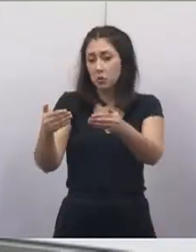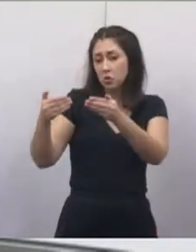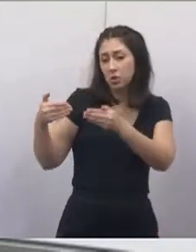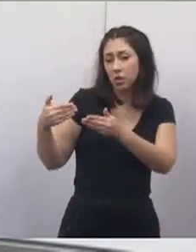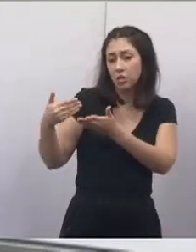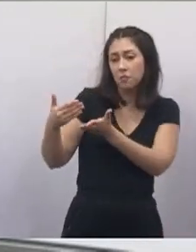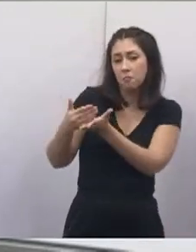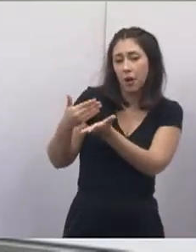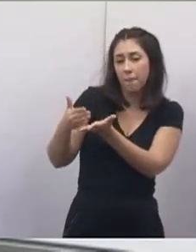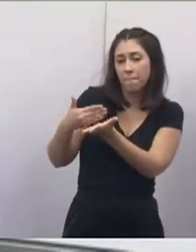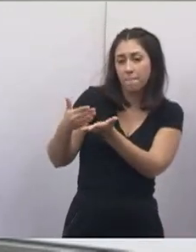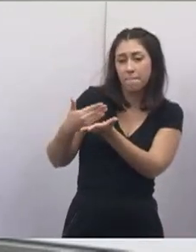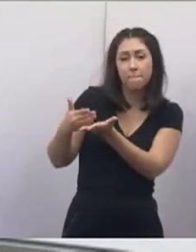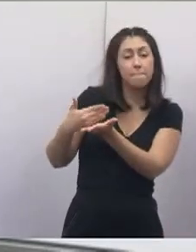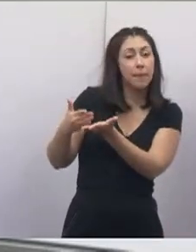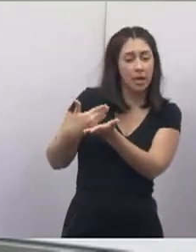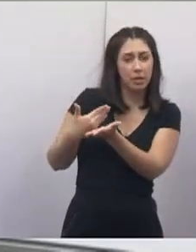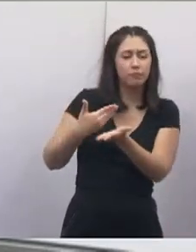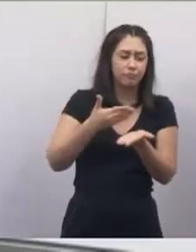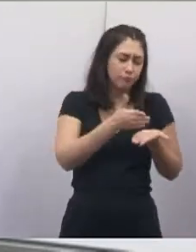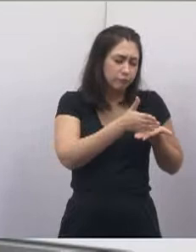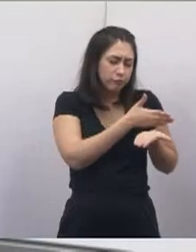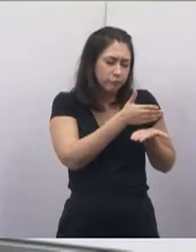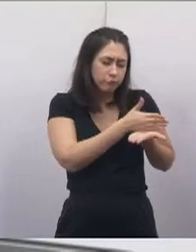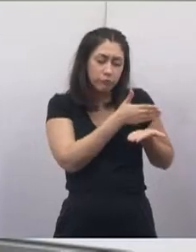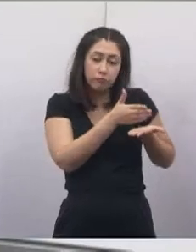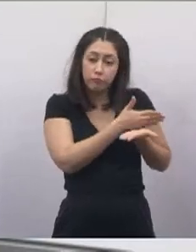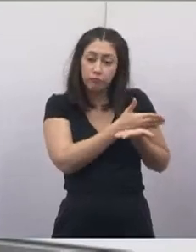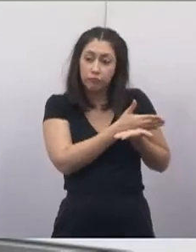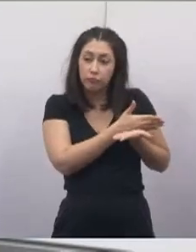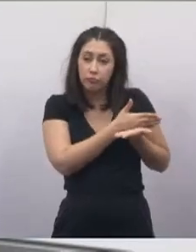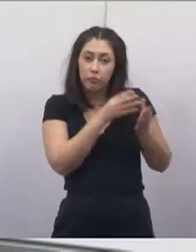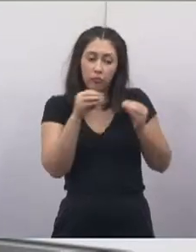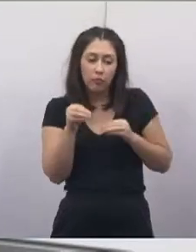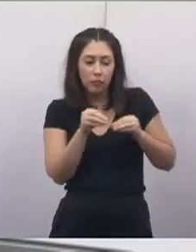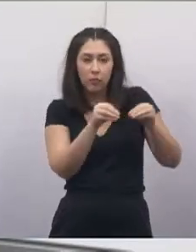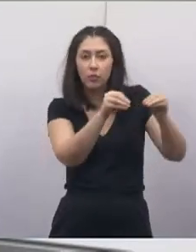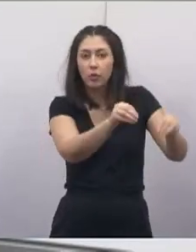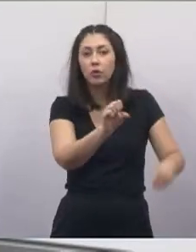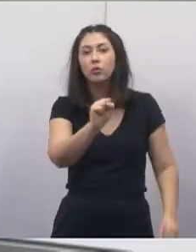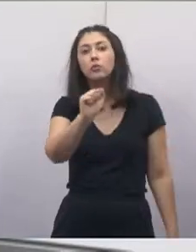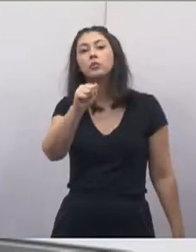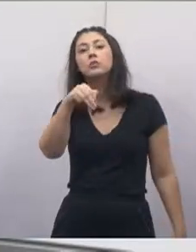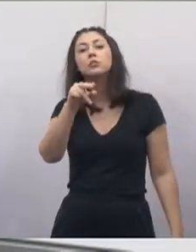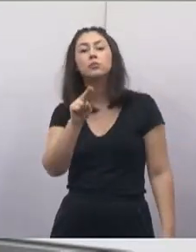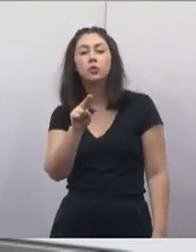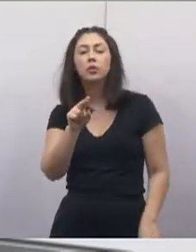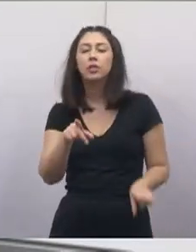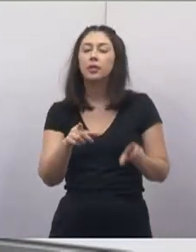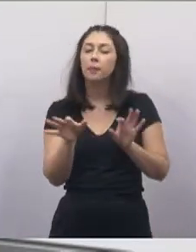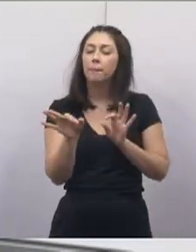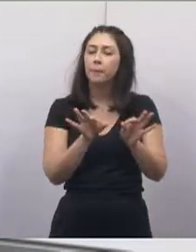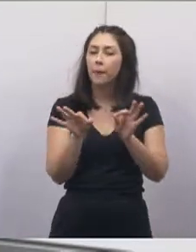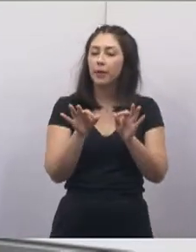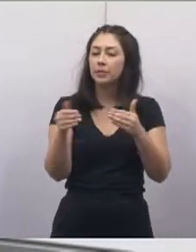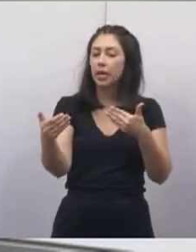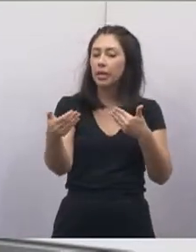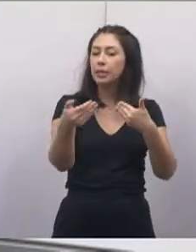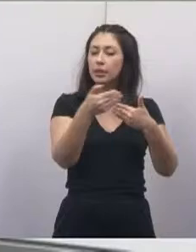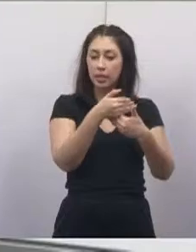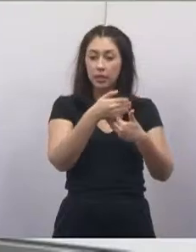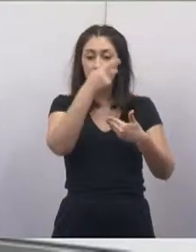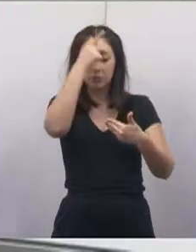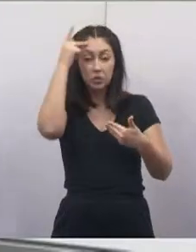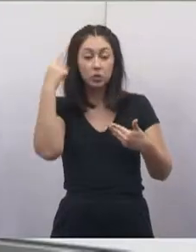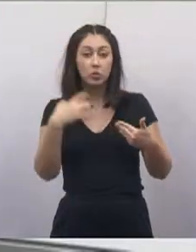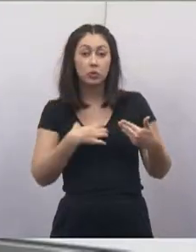disso, por trás do cemitério, retirava as 2 ambulâncias de lá, descesse lá para baixo onde fica o SAMU e fizesse essa entrada das pessoas que